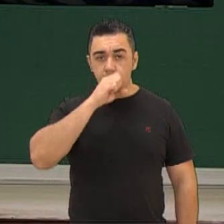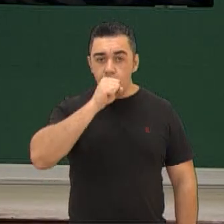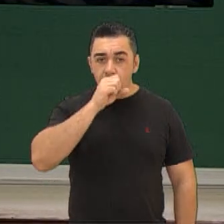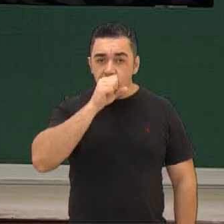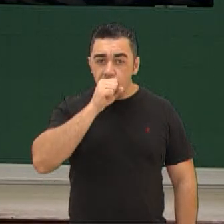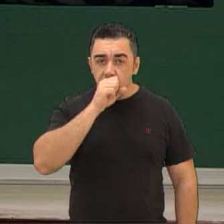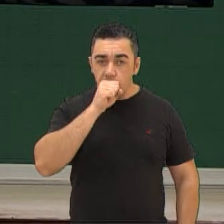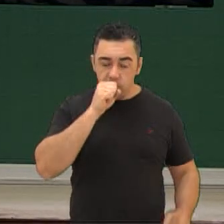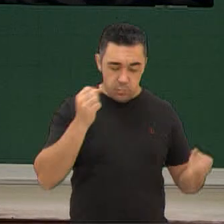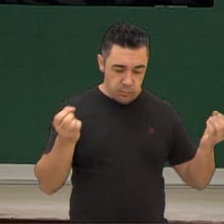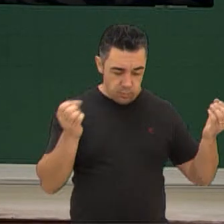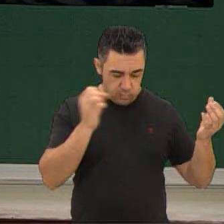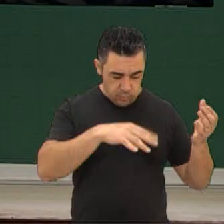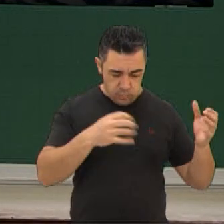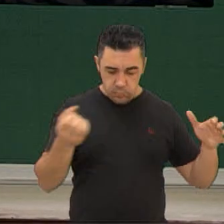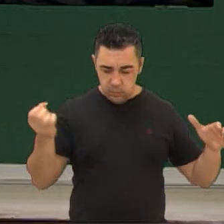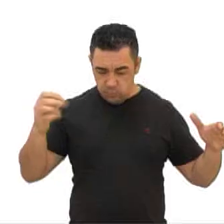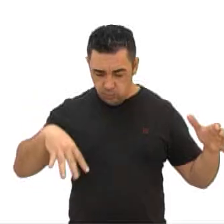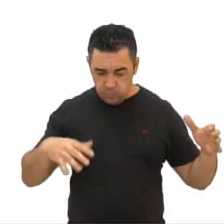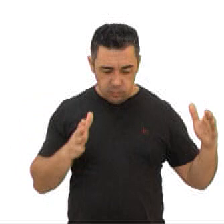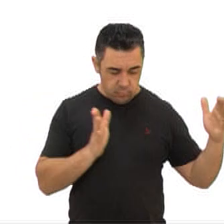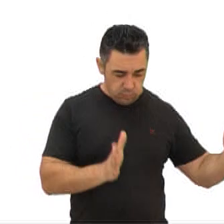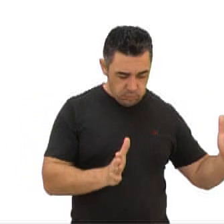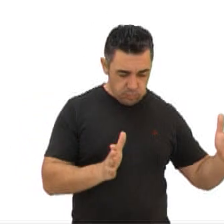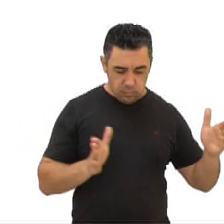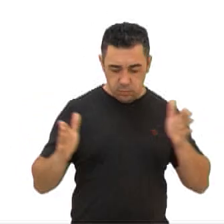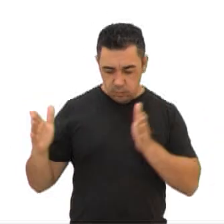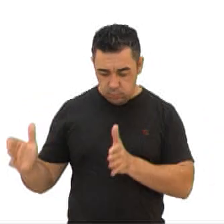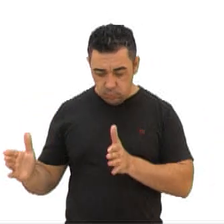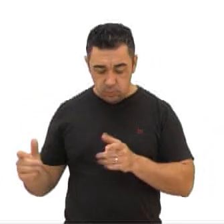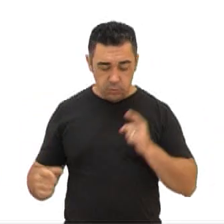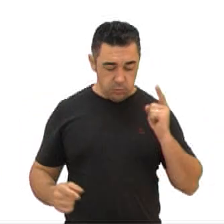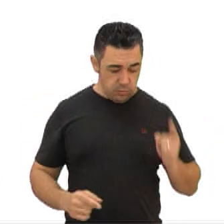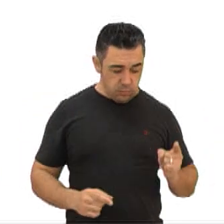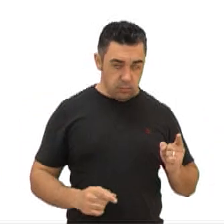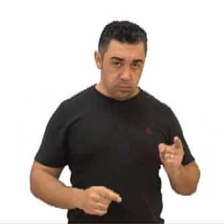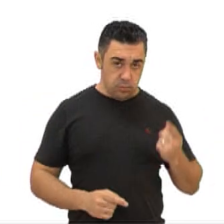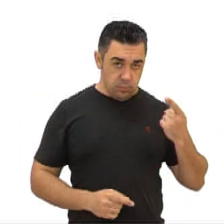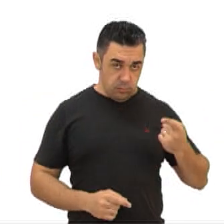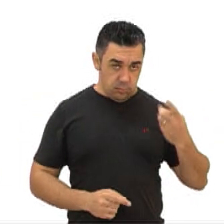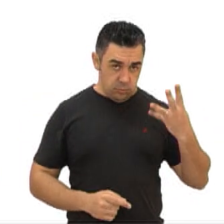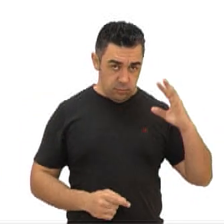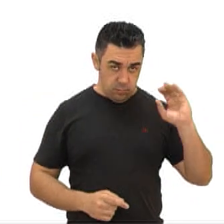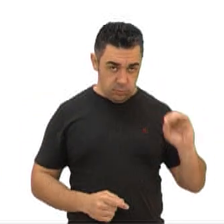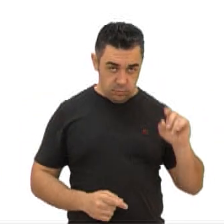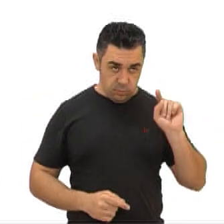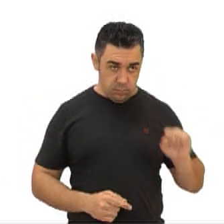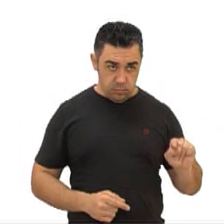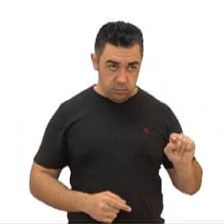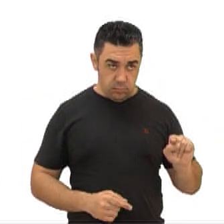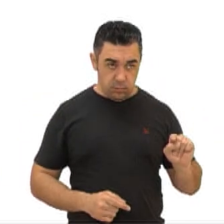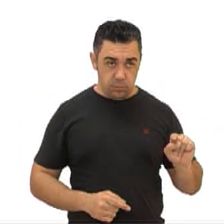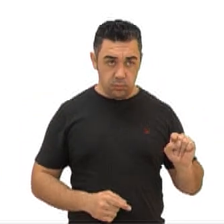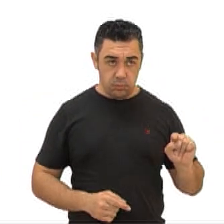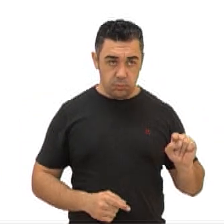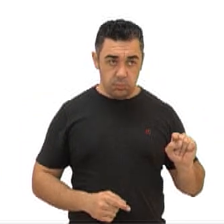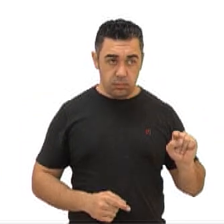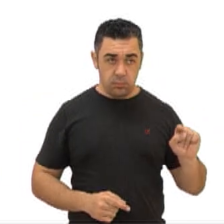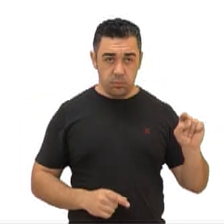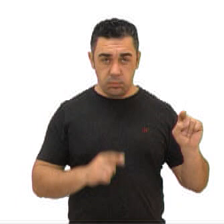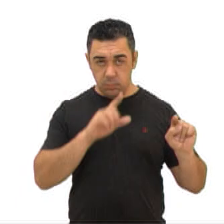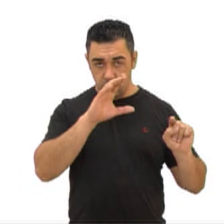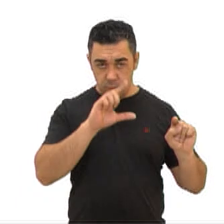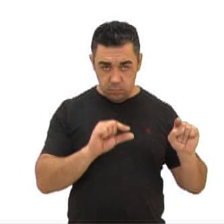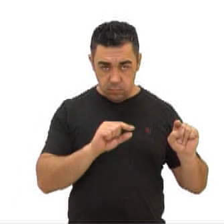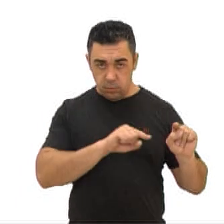caixas, de modo que uma delas contenha 140 laranjas a menos do que a